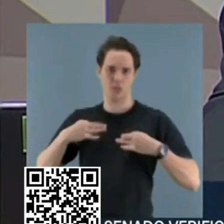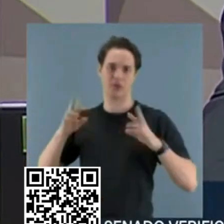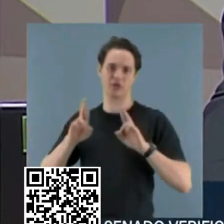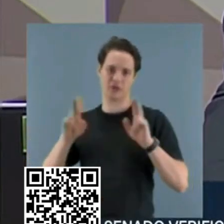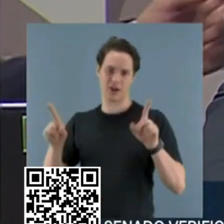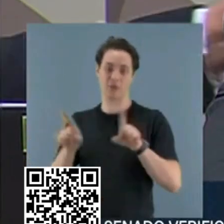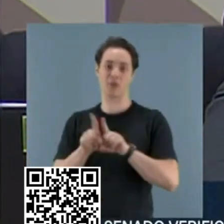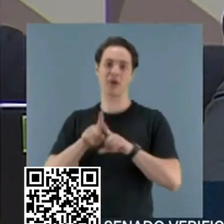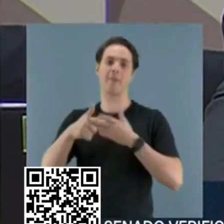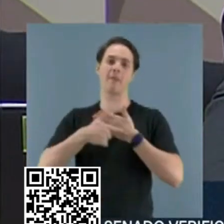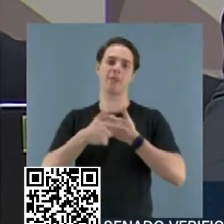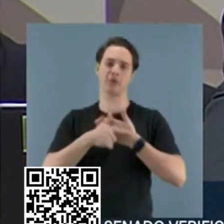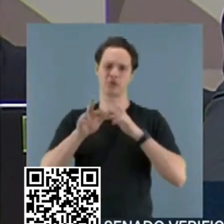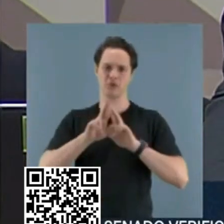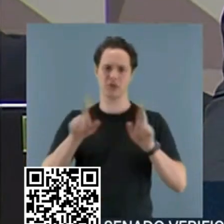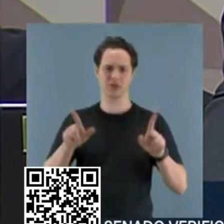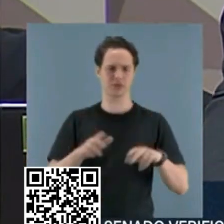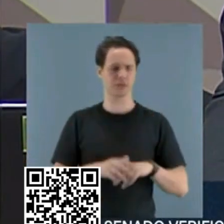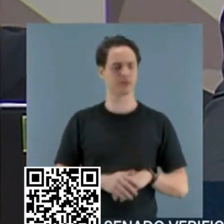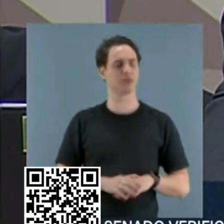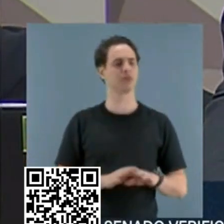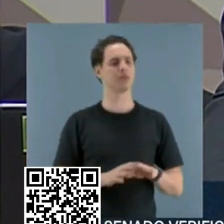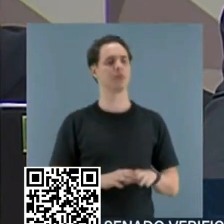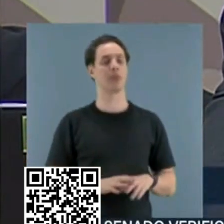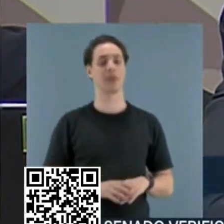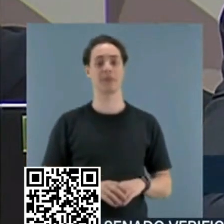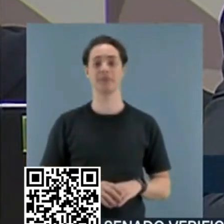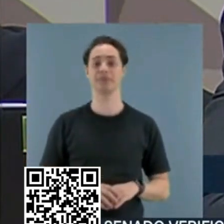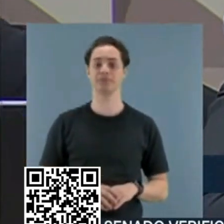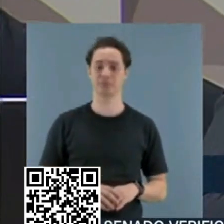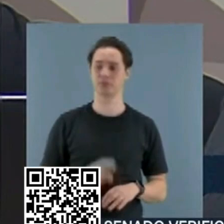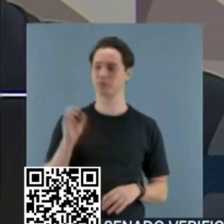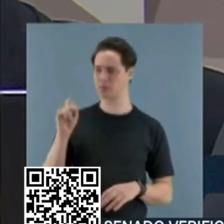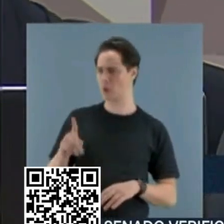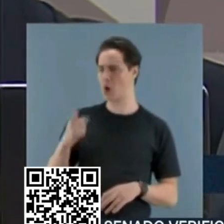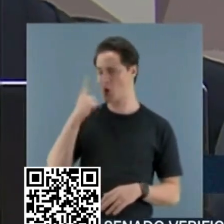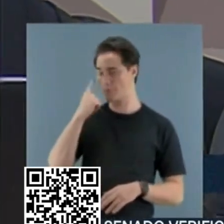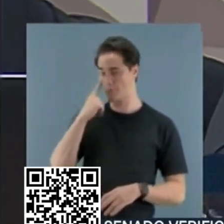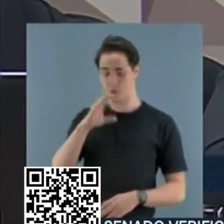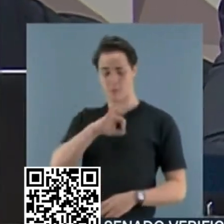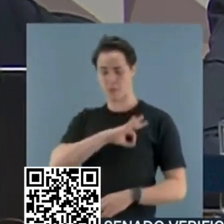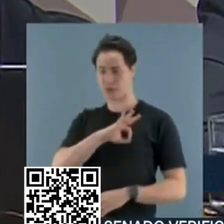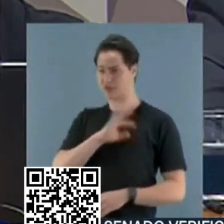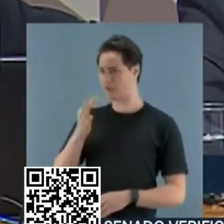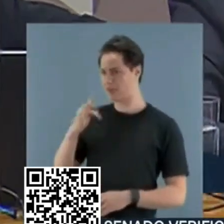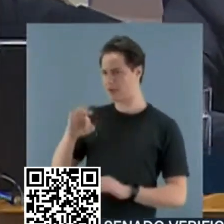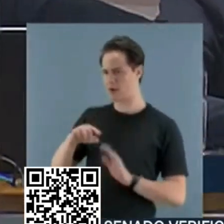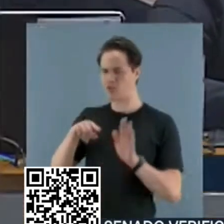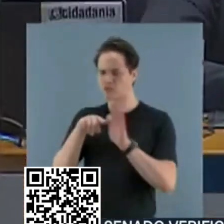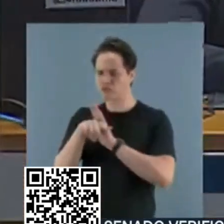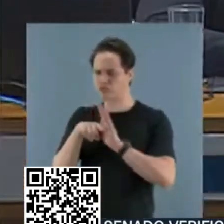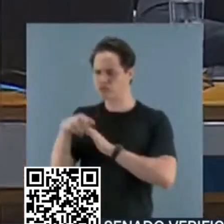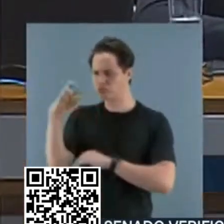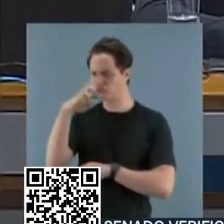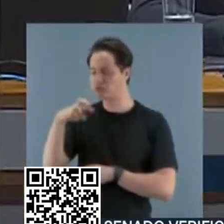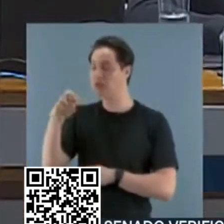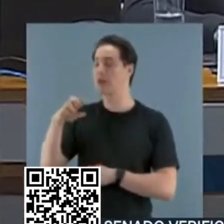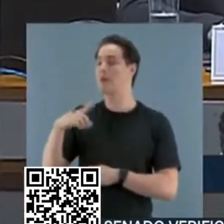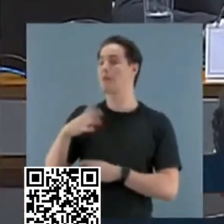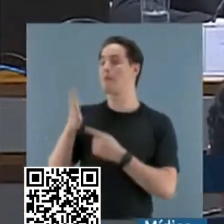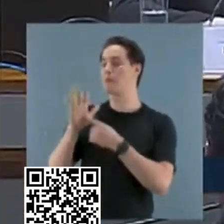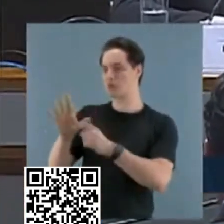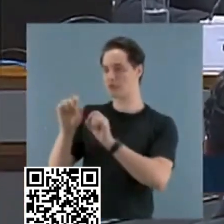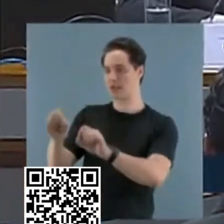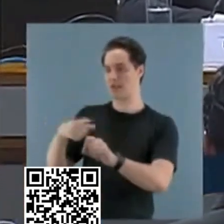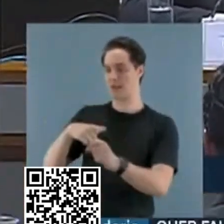os pagamentos, eles eram feitos. Veja, no inquérito da Polícia Federal, senhor dos Reis, consta, por exemplo, uma transmissão